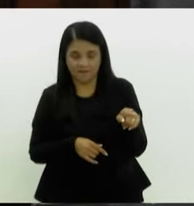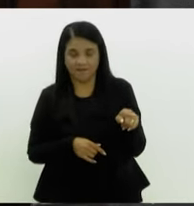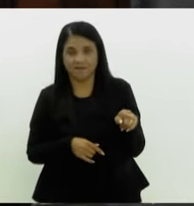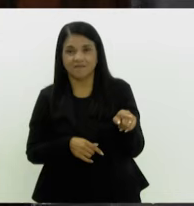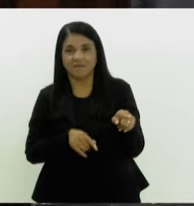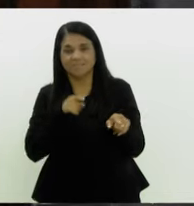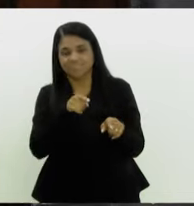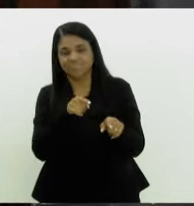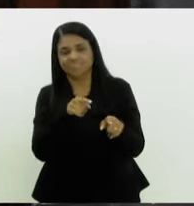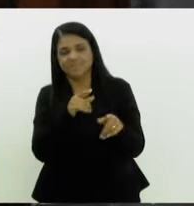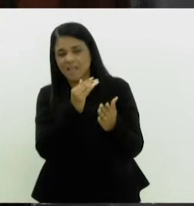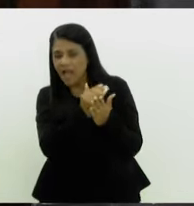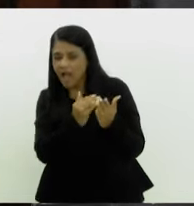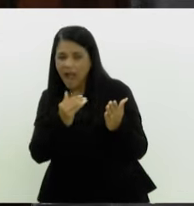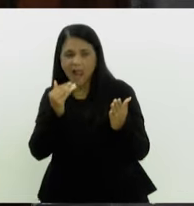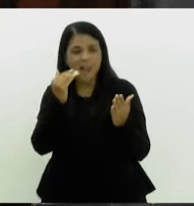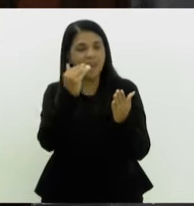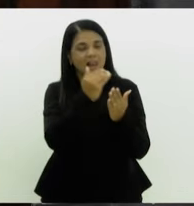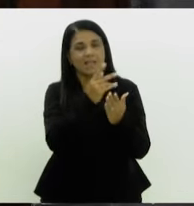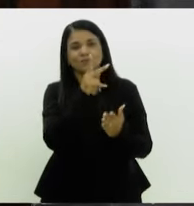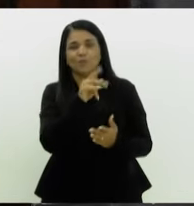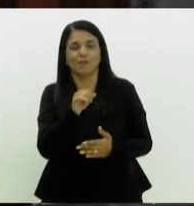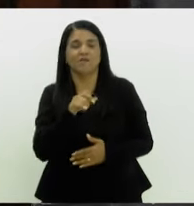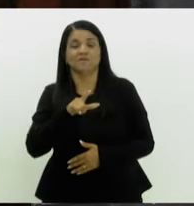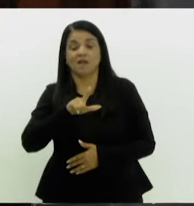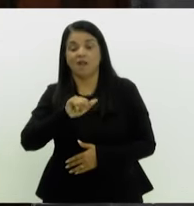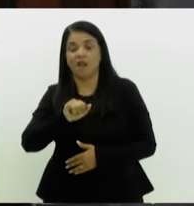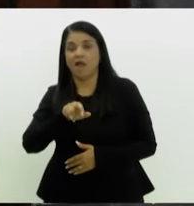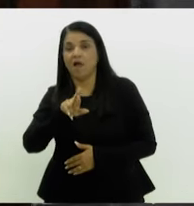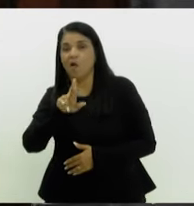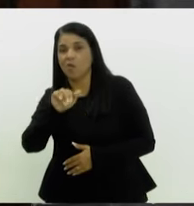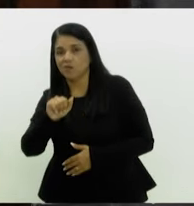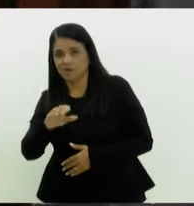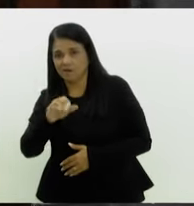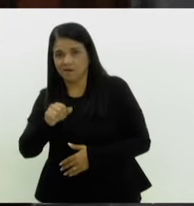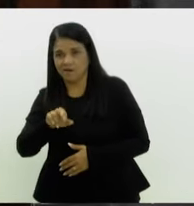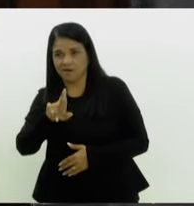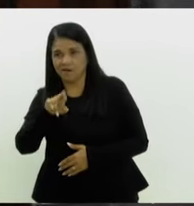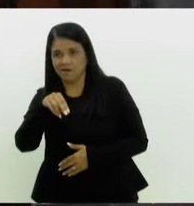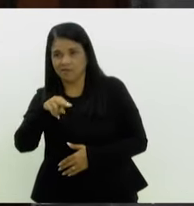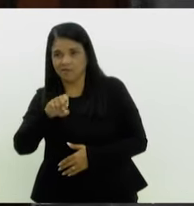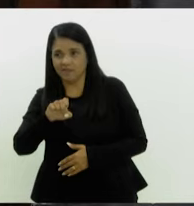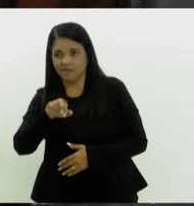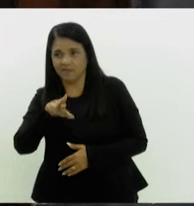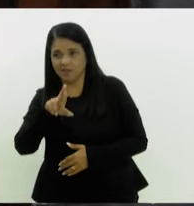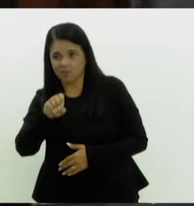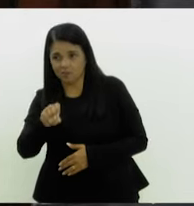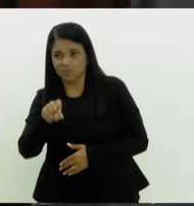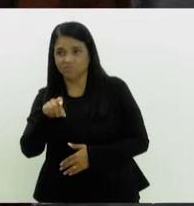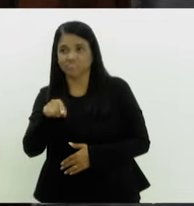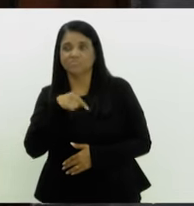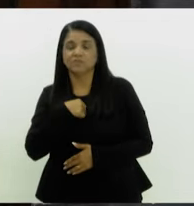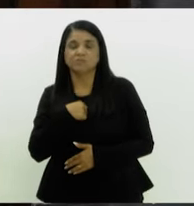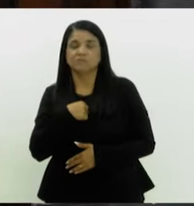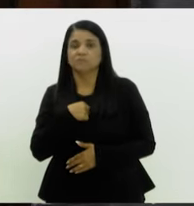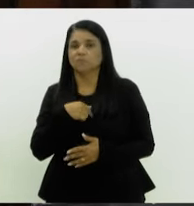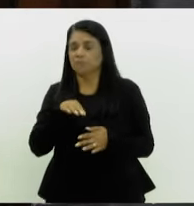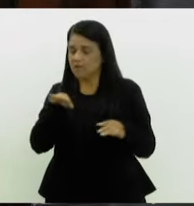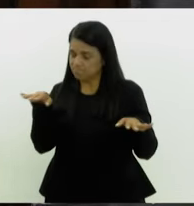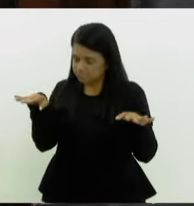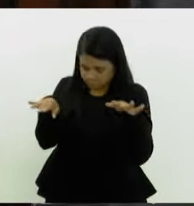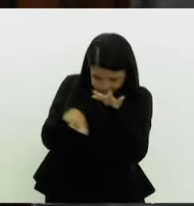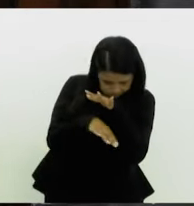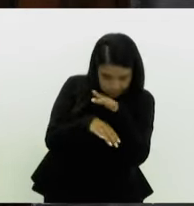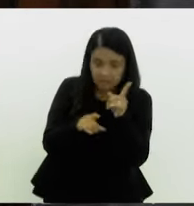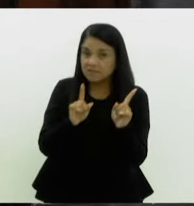muito além do seu pai você é a Laura Carneiro Laura Carneiro que não Baixa a guarda ela